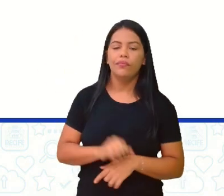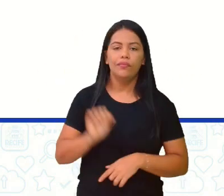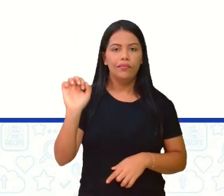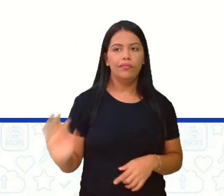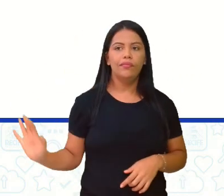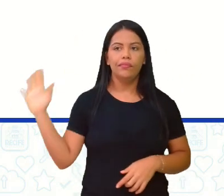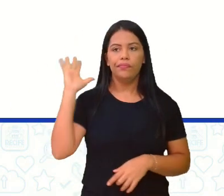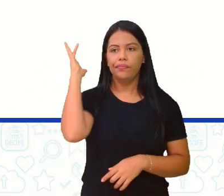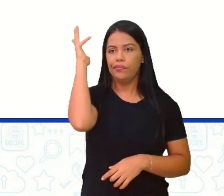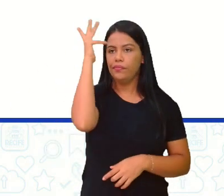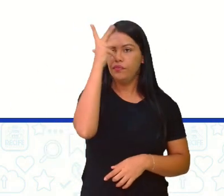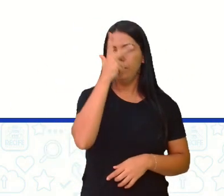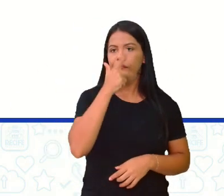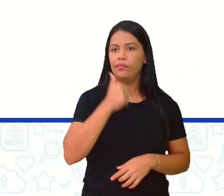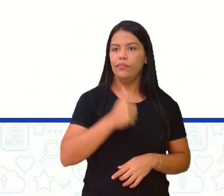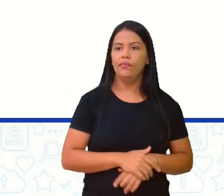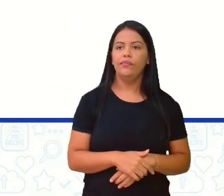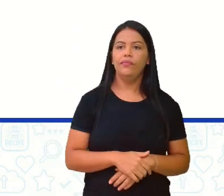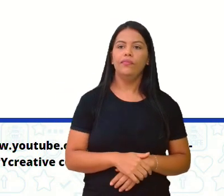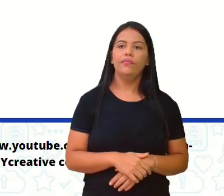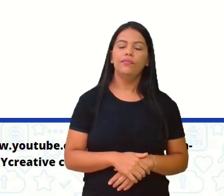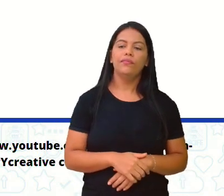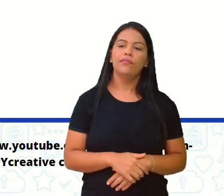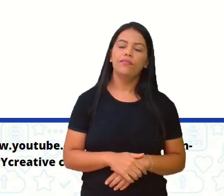vê que coisa linda.